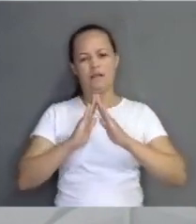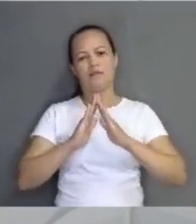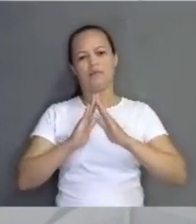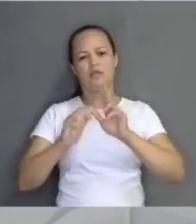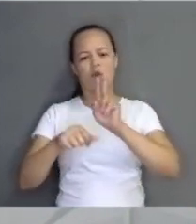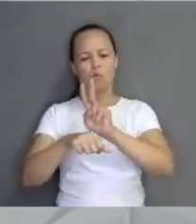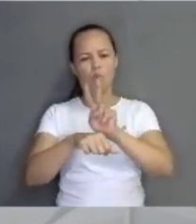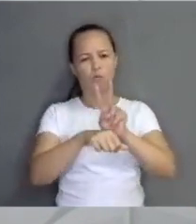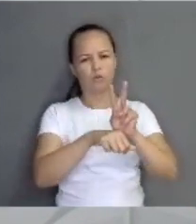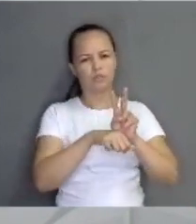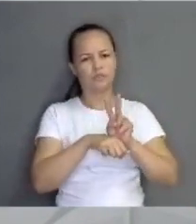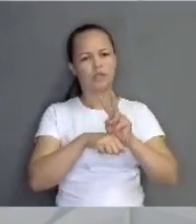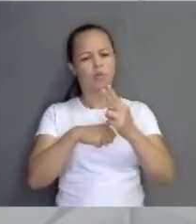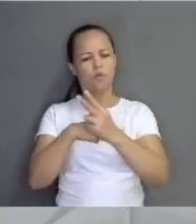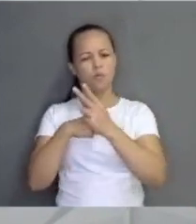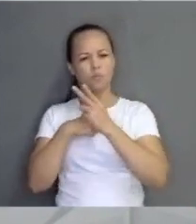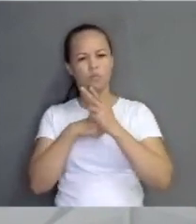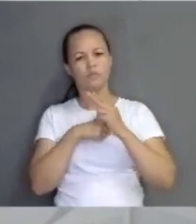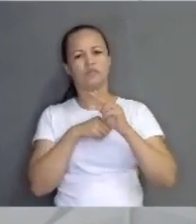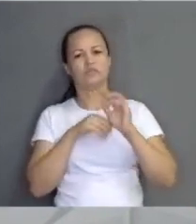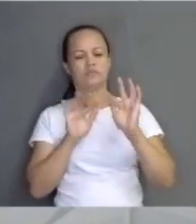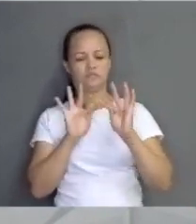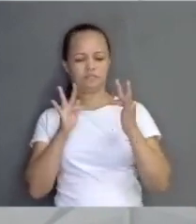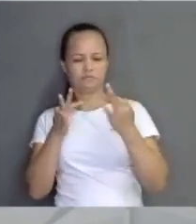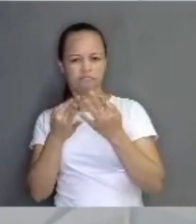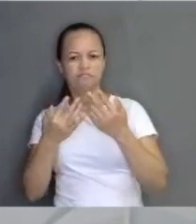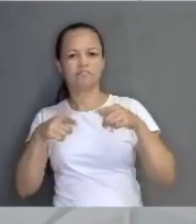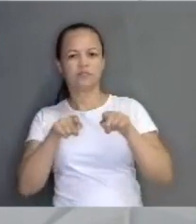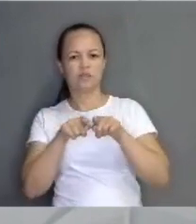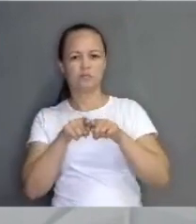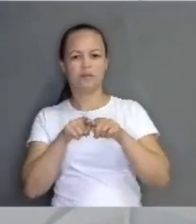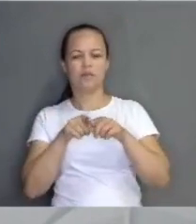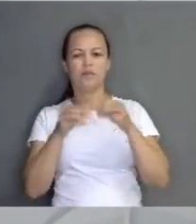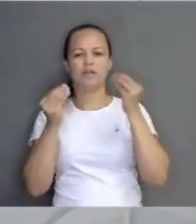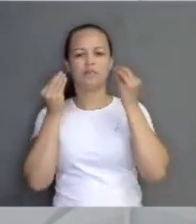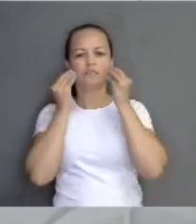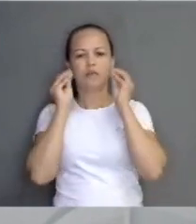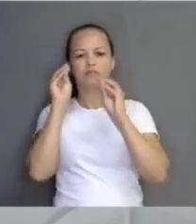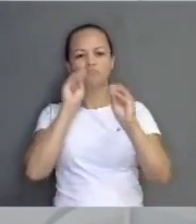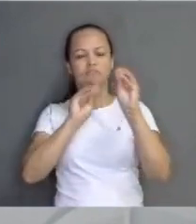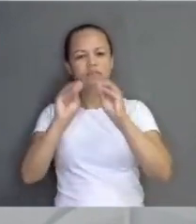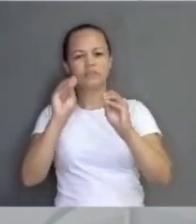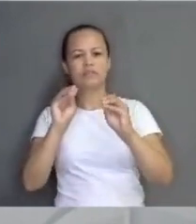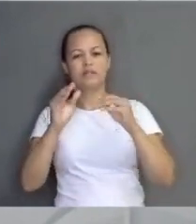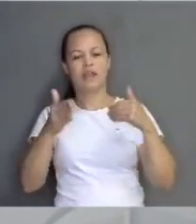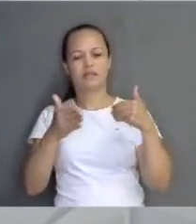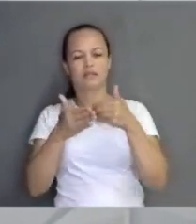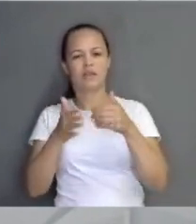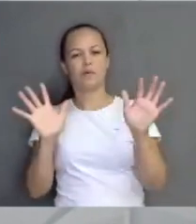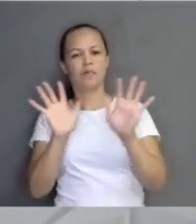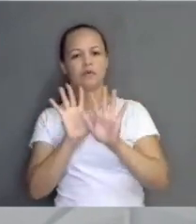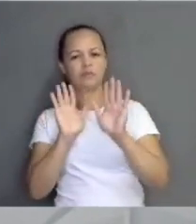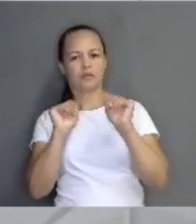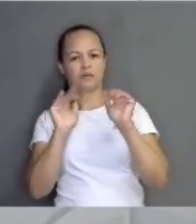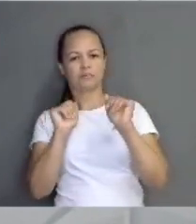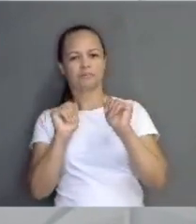vocês e cuidem dos seus familiares. Tá certo? Beijos e até a próxima. Tchau, tchau.